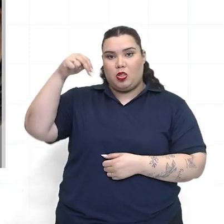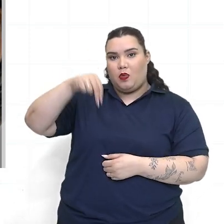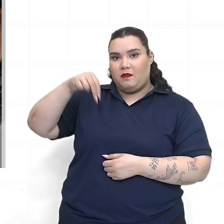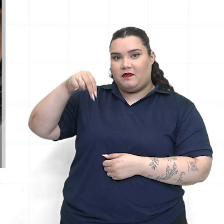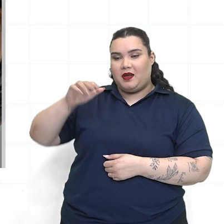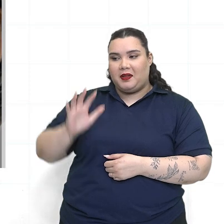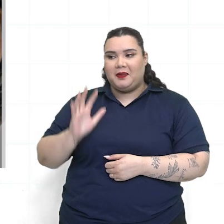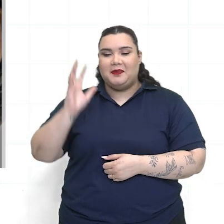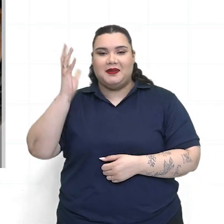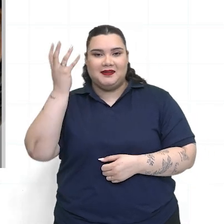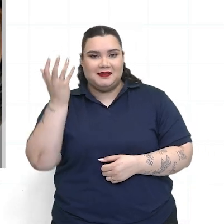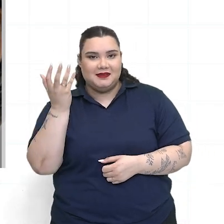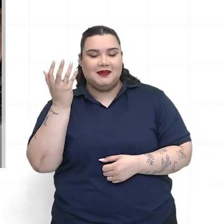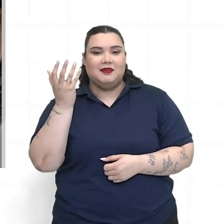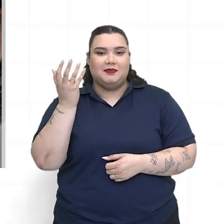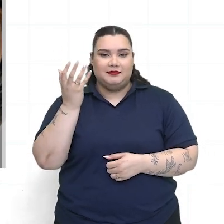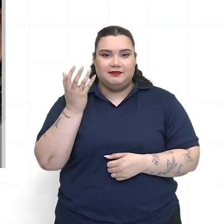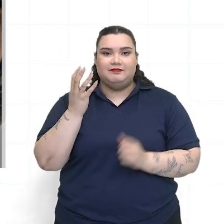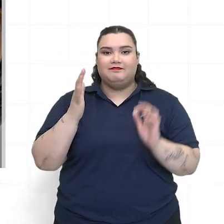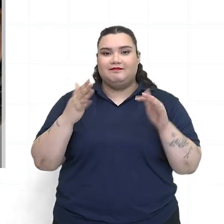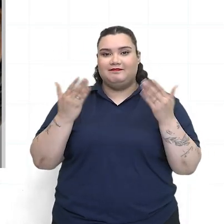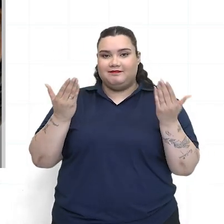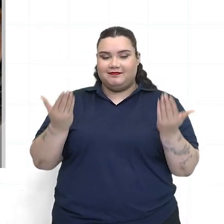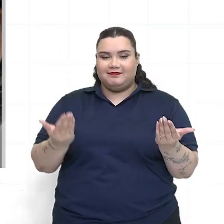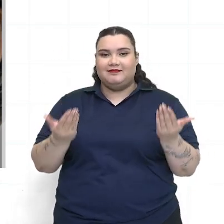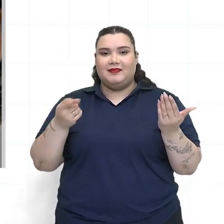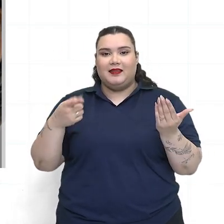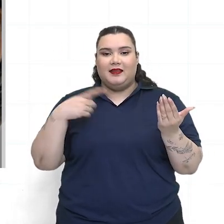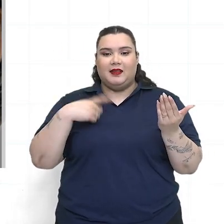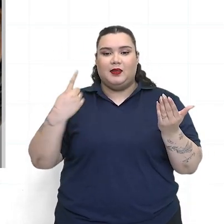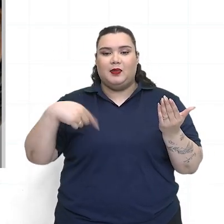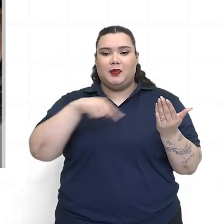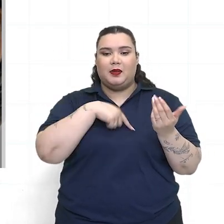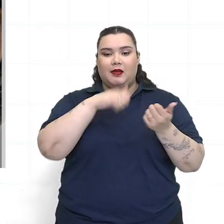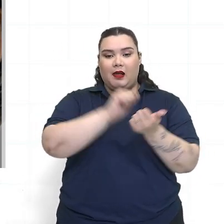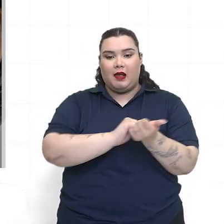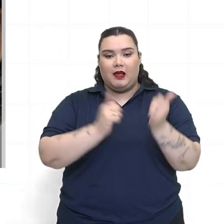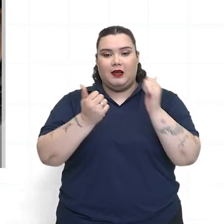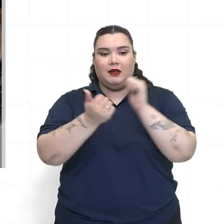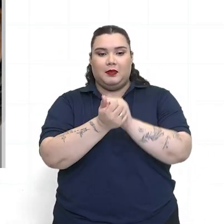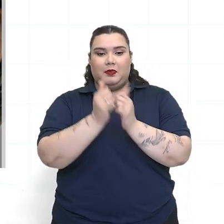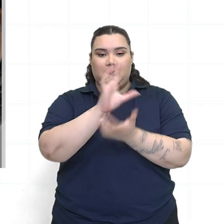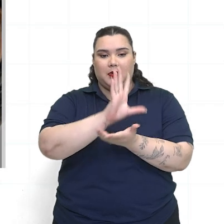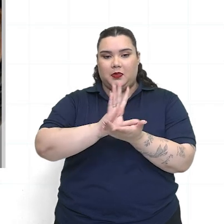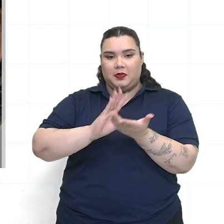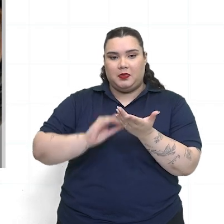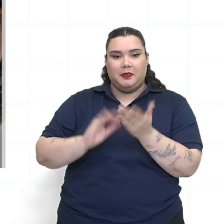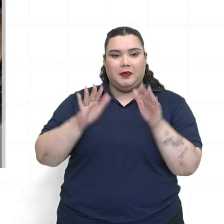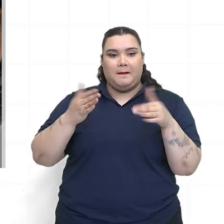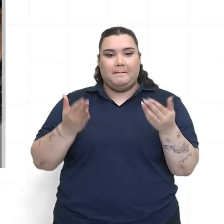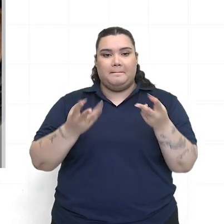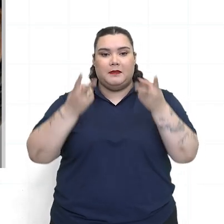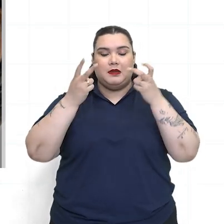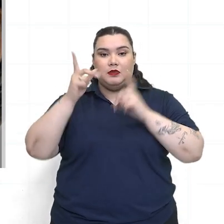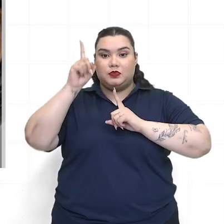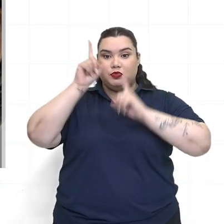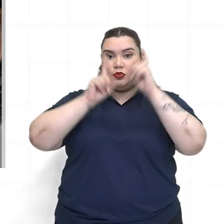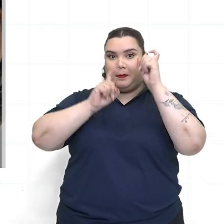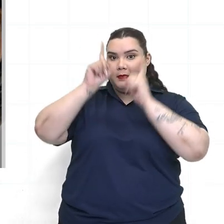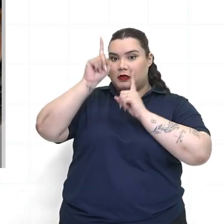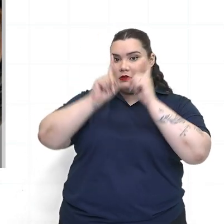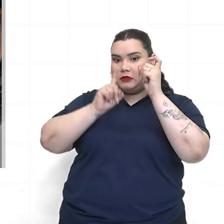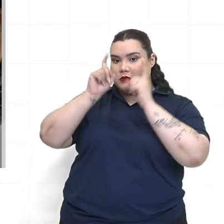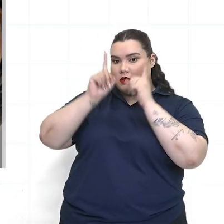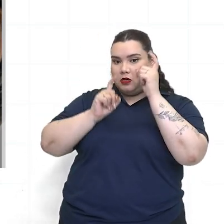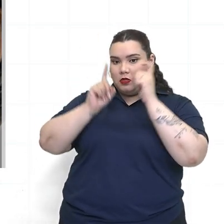aconteceu, né? E aí, nós fizemos essa readaptação E aí você observa pelas expressões